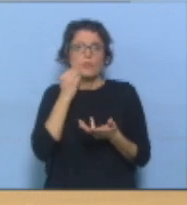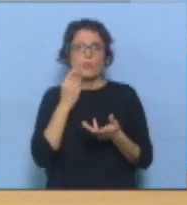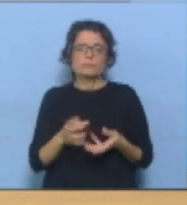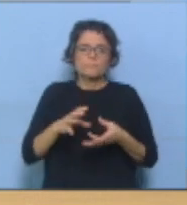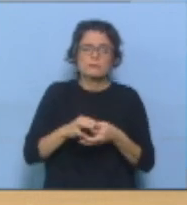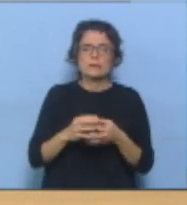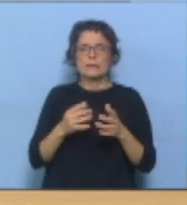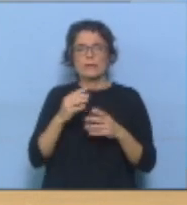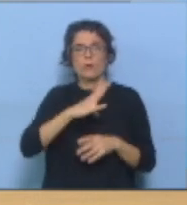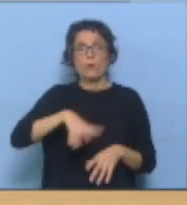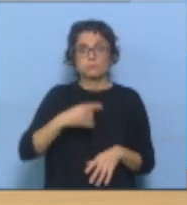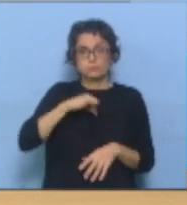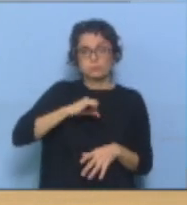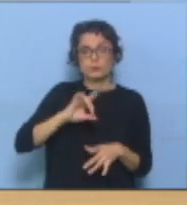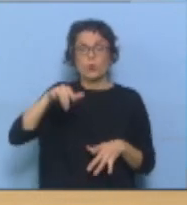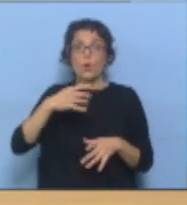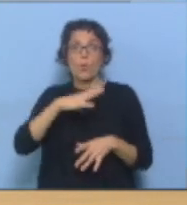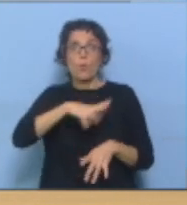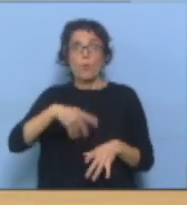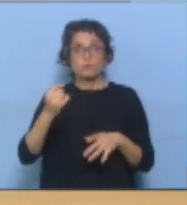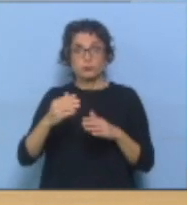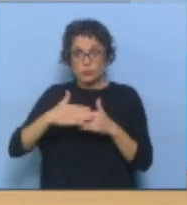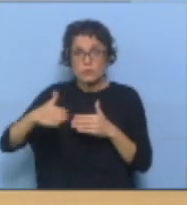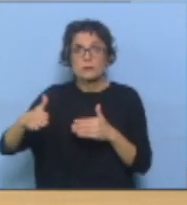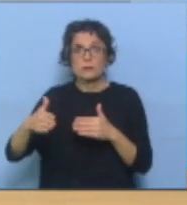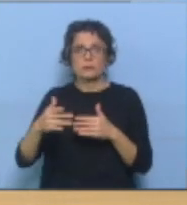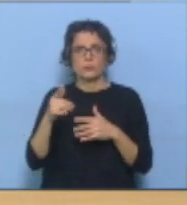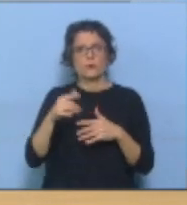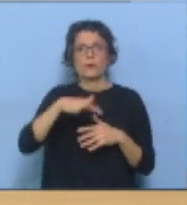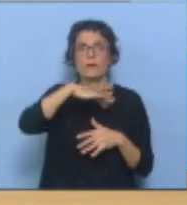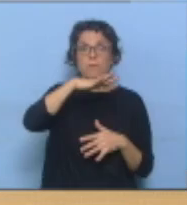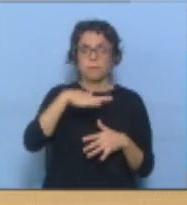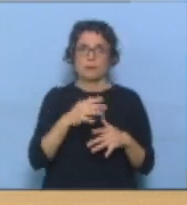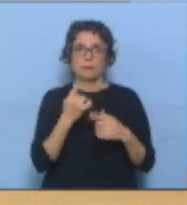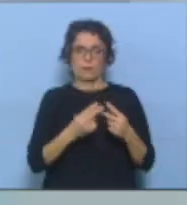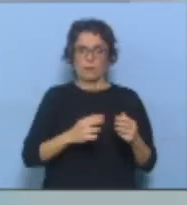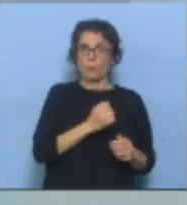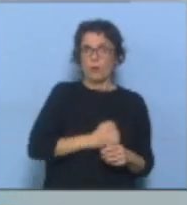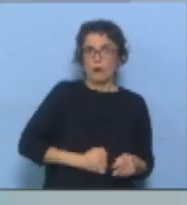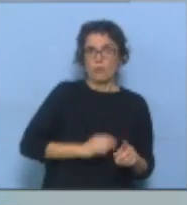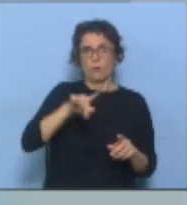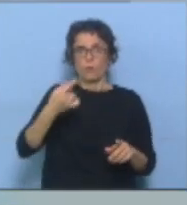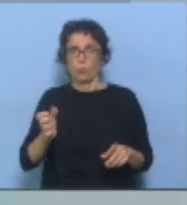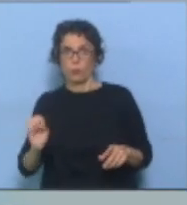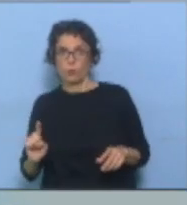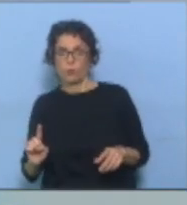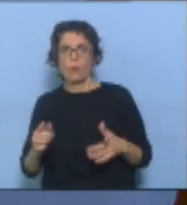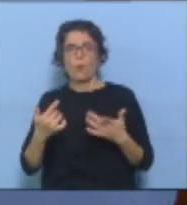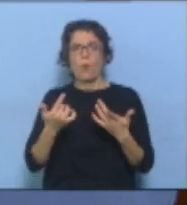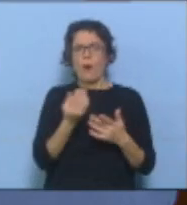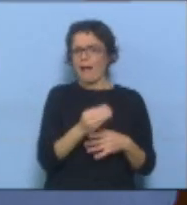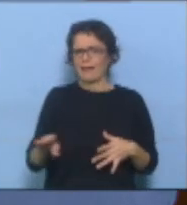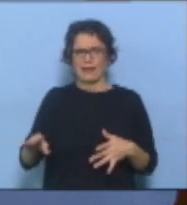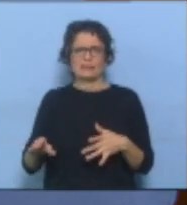mundo, nos anos 80, muito polarizado entre famílias católicas e não católicas, onde as crianças eram extremamente